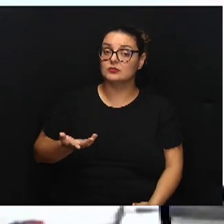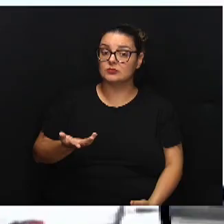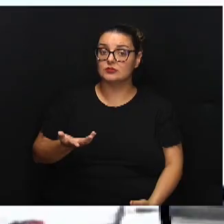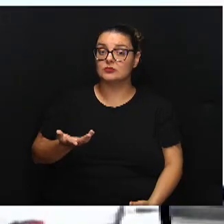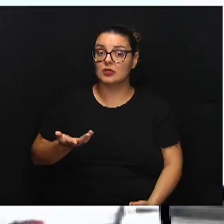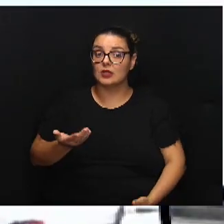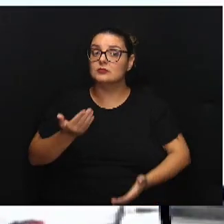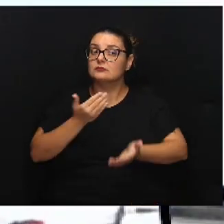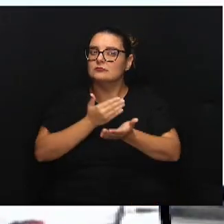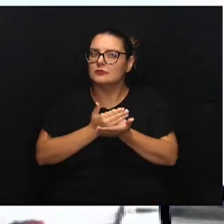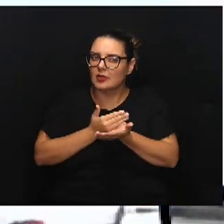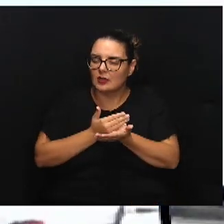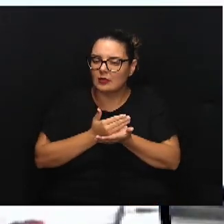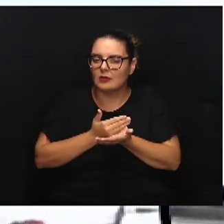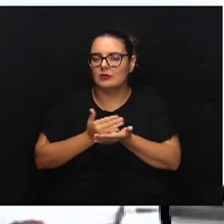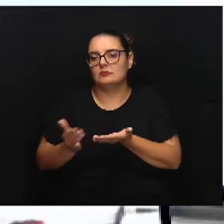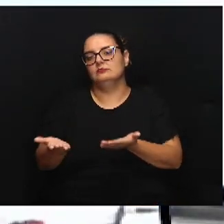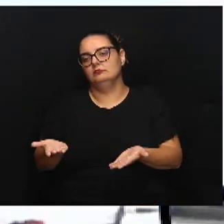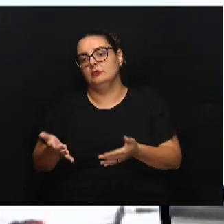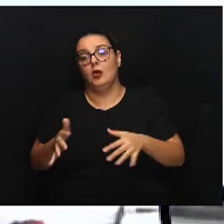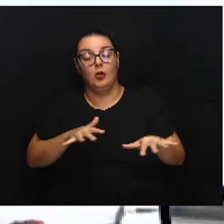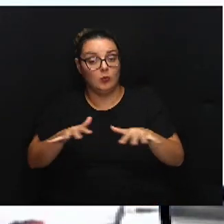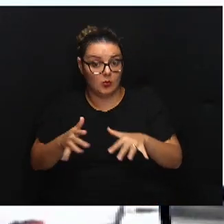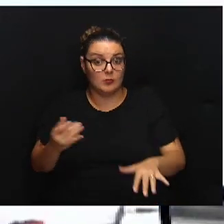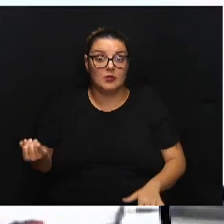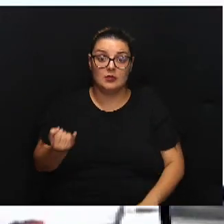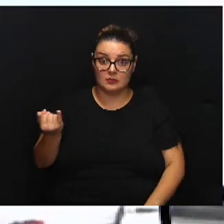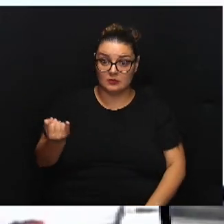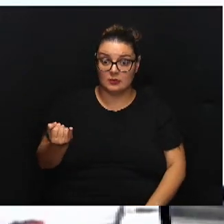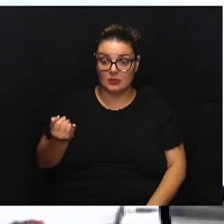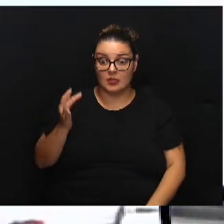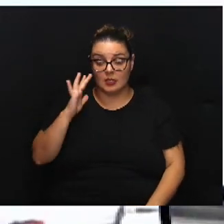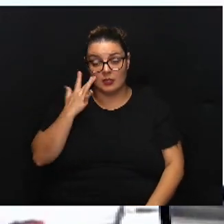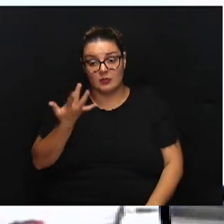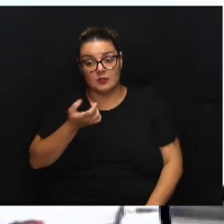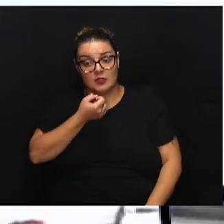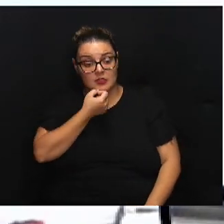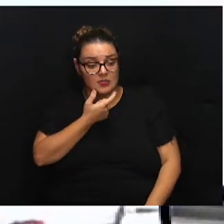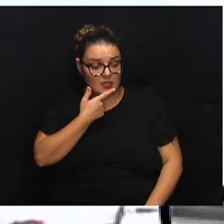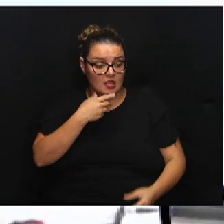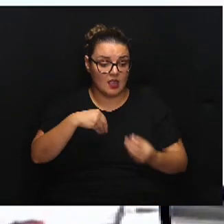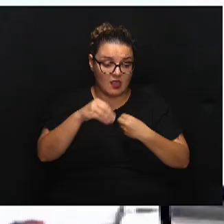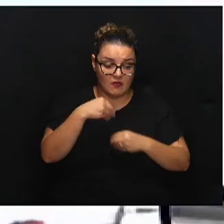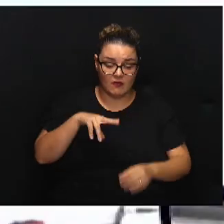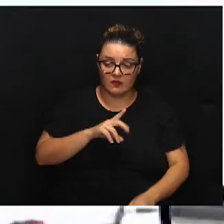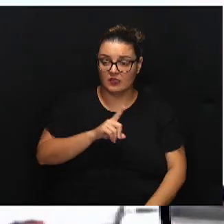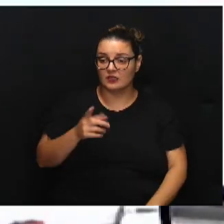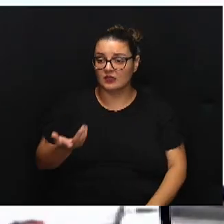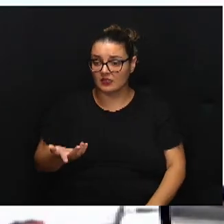começar vamos dizer assim, um movimento importante, aí eu não sei se a Fernanda está envolvida nisso, ou